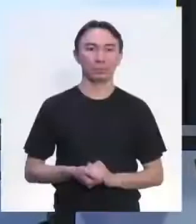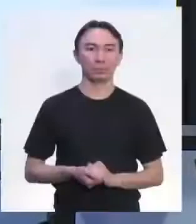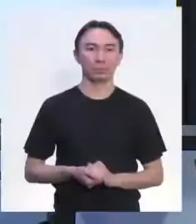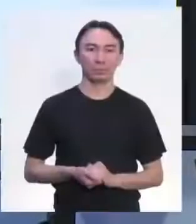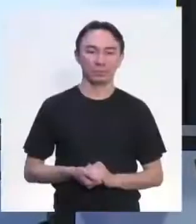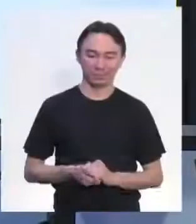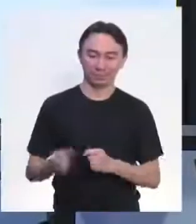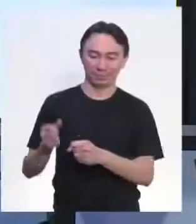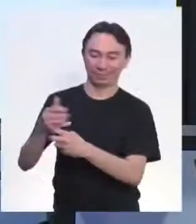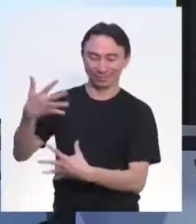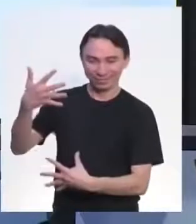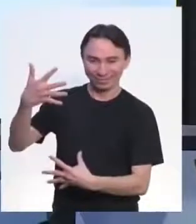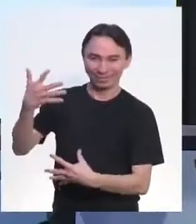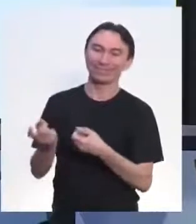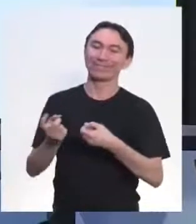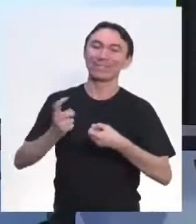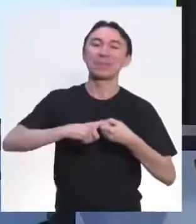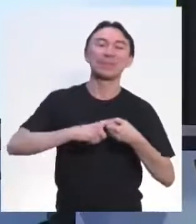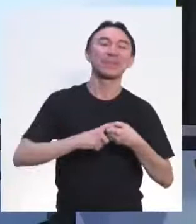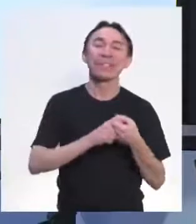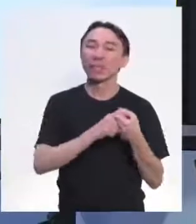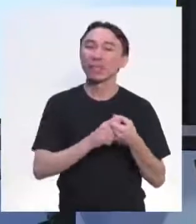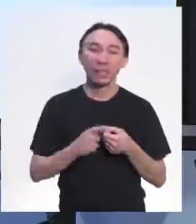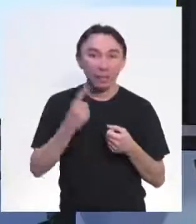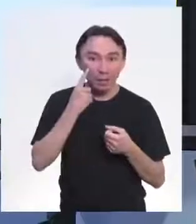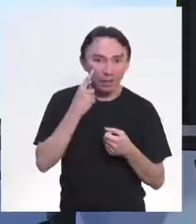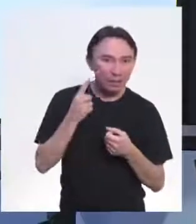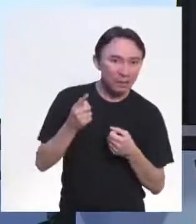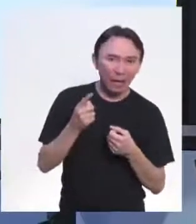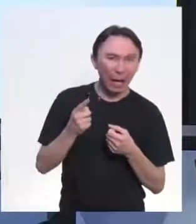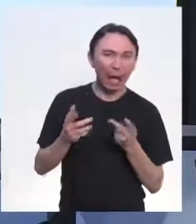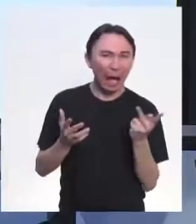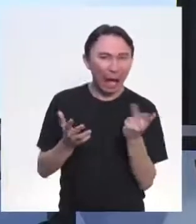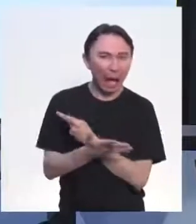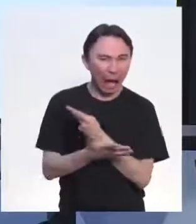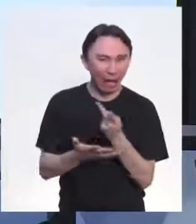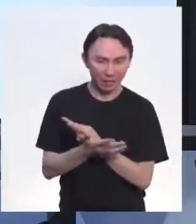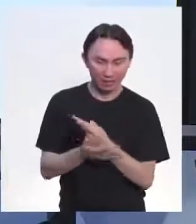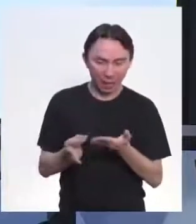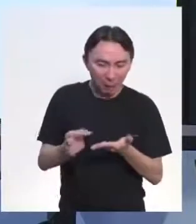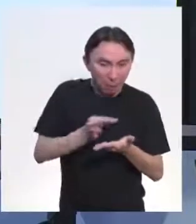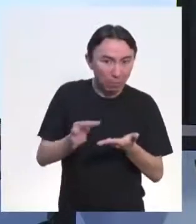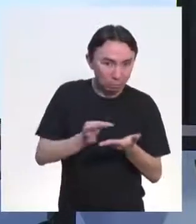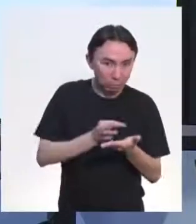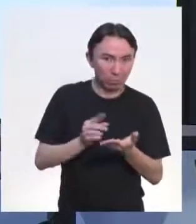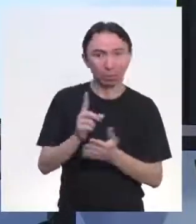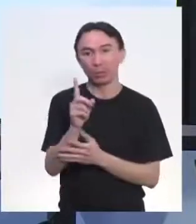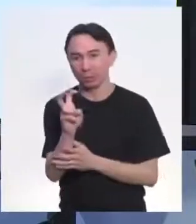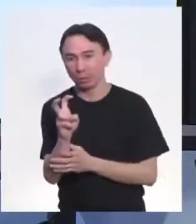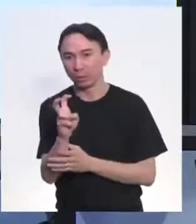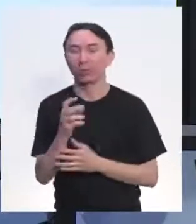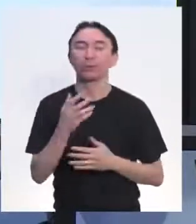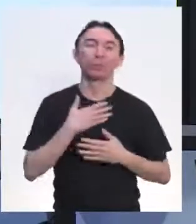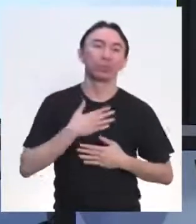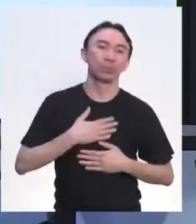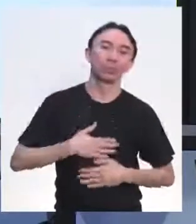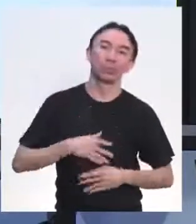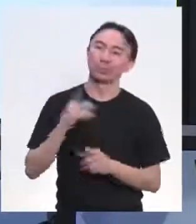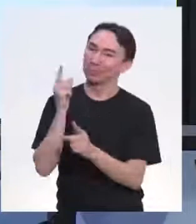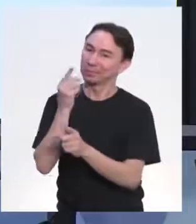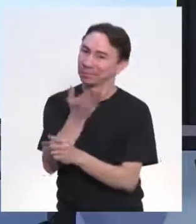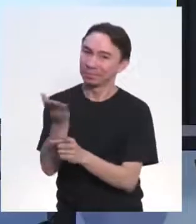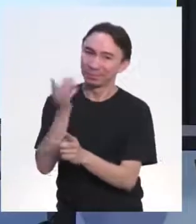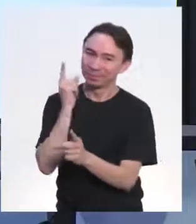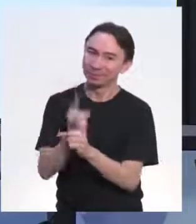voltamos do chat e a gente já percebeu que a página aí está errada. Parece que é a página 15, né, pessoal? Ainda bem que vocês acharam. Obrigada. E